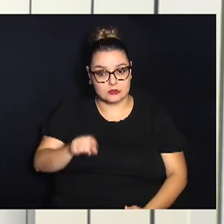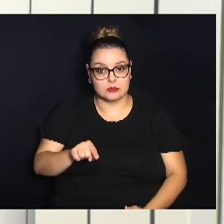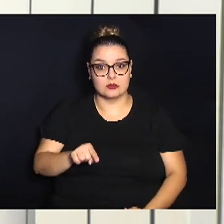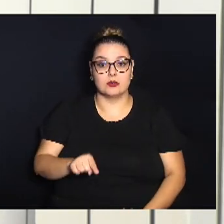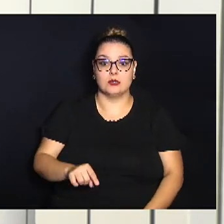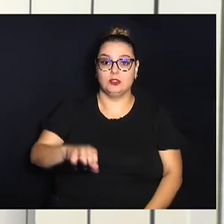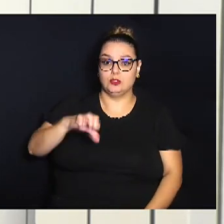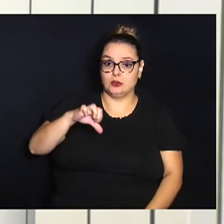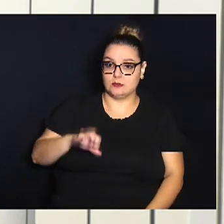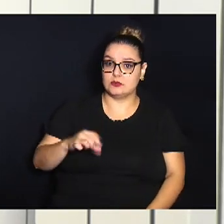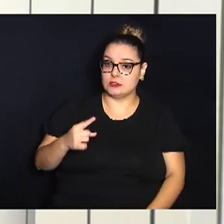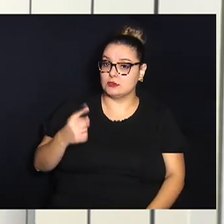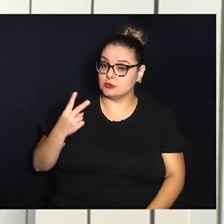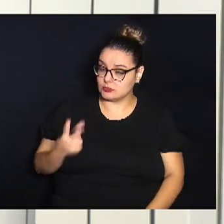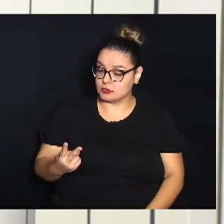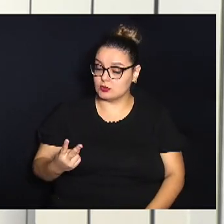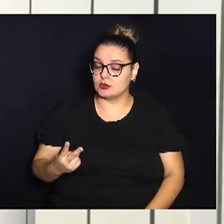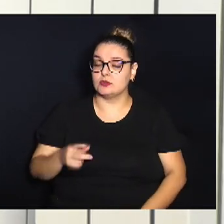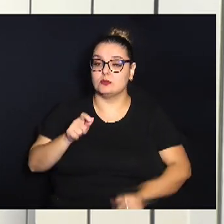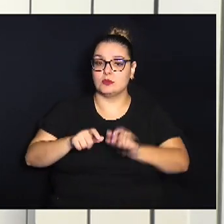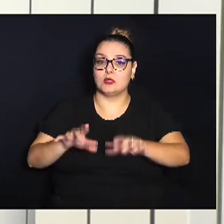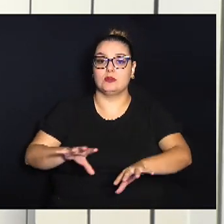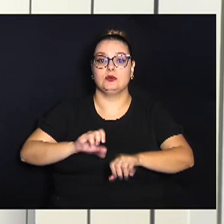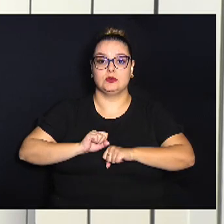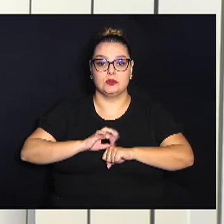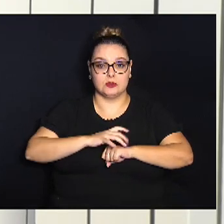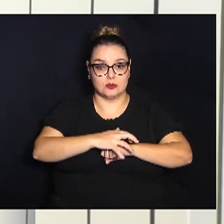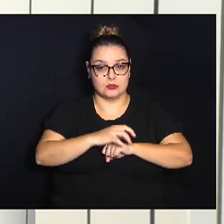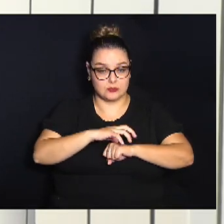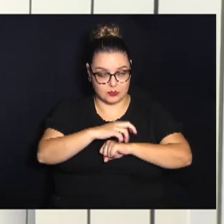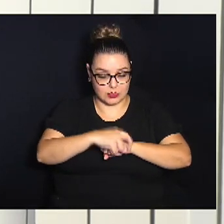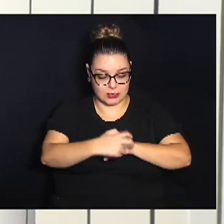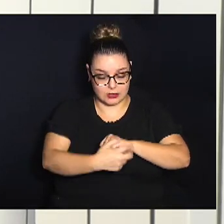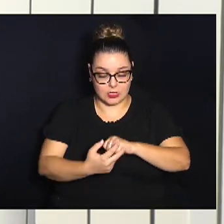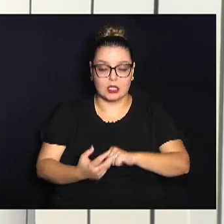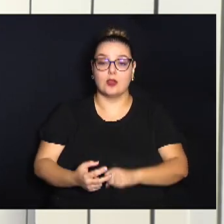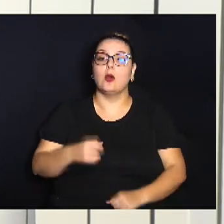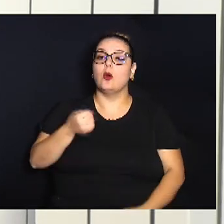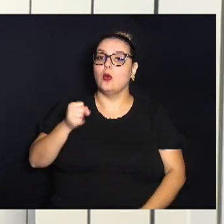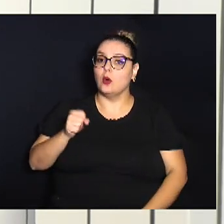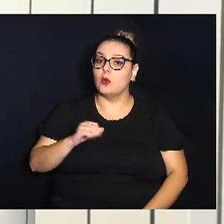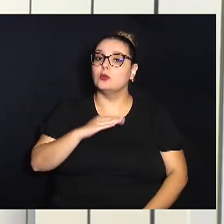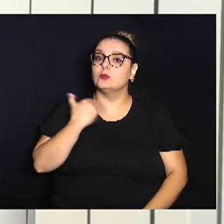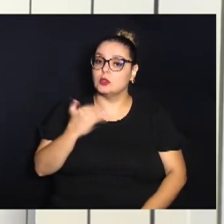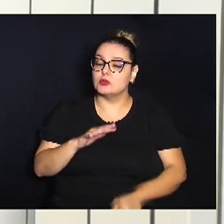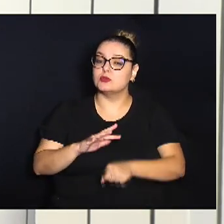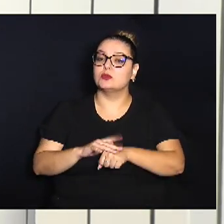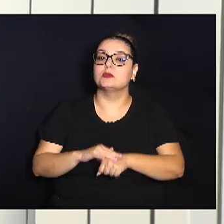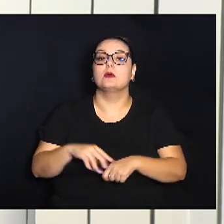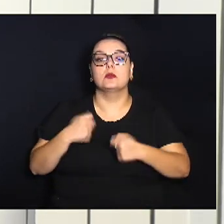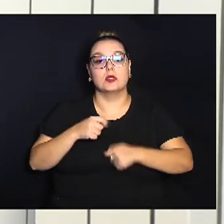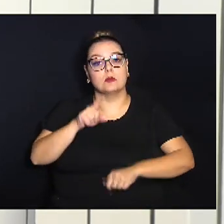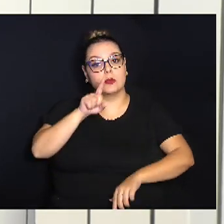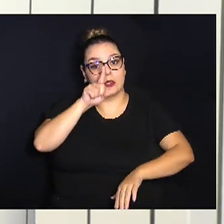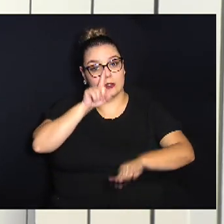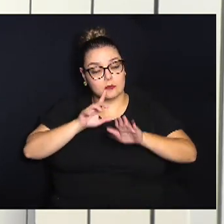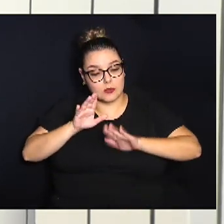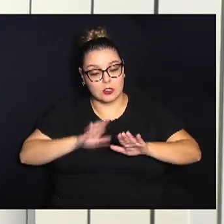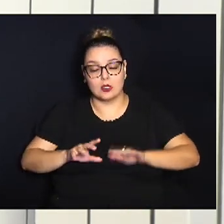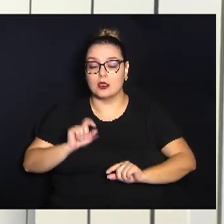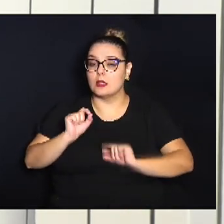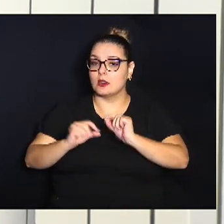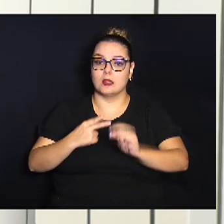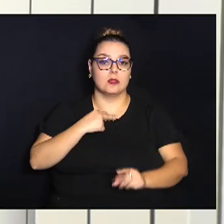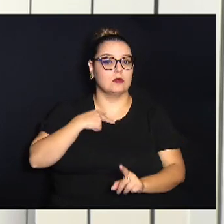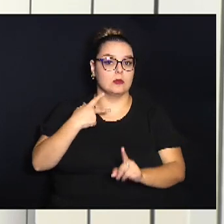47.912 casos de dengue, 8 mortes pela doença, então nós precisamos nos cuidar. Quem não puder vacinar